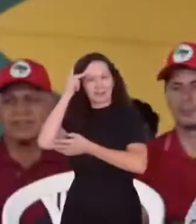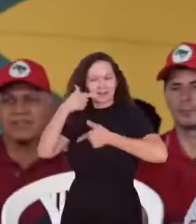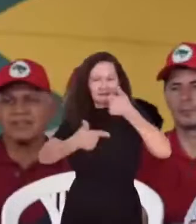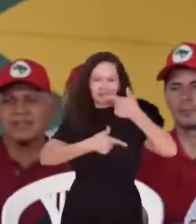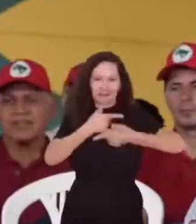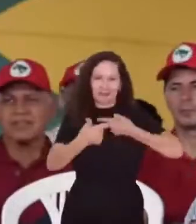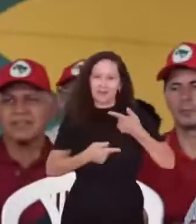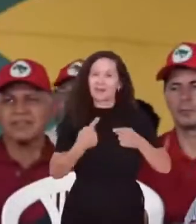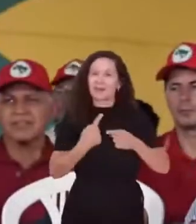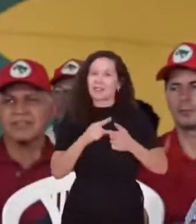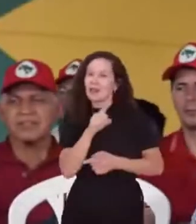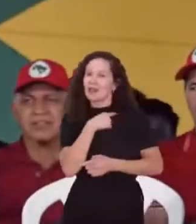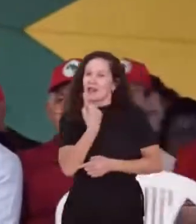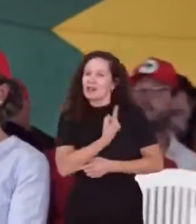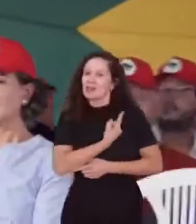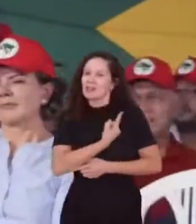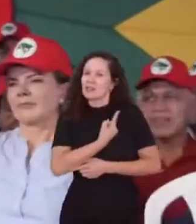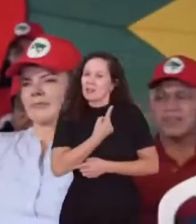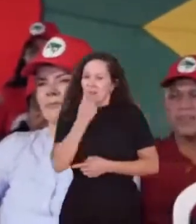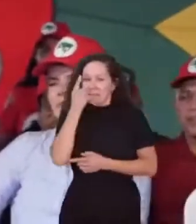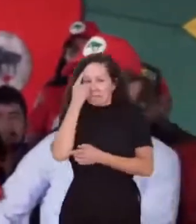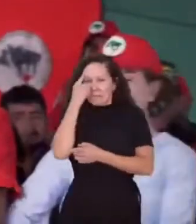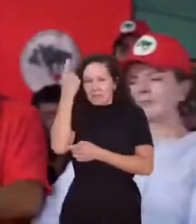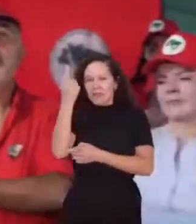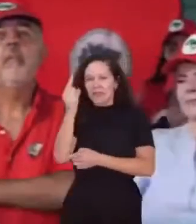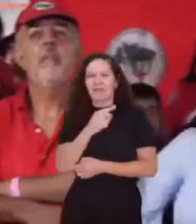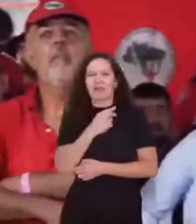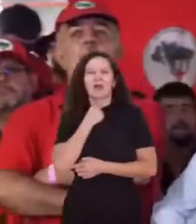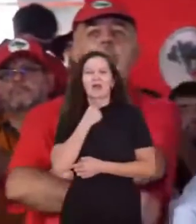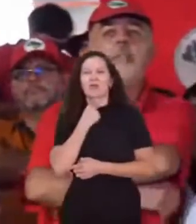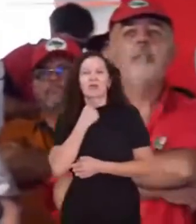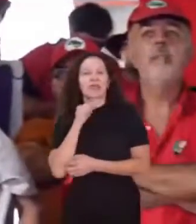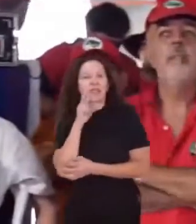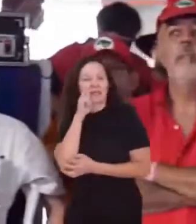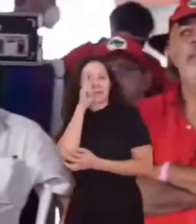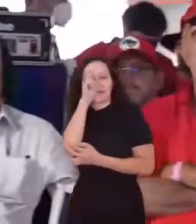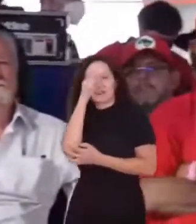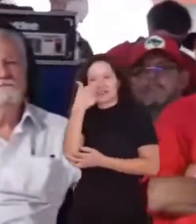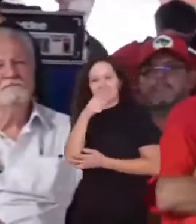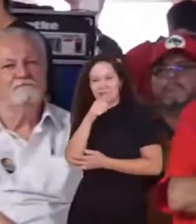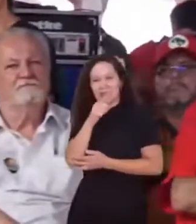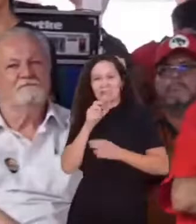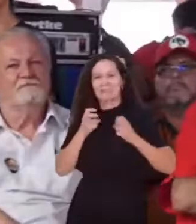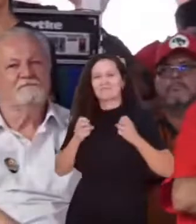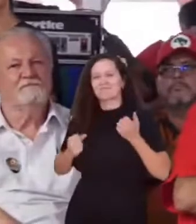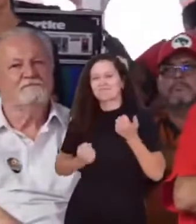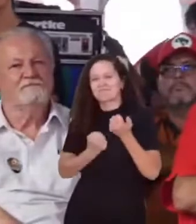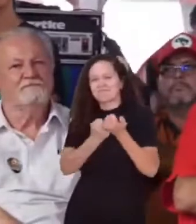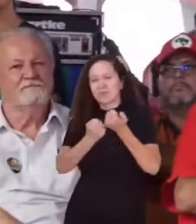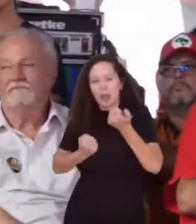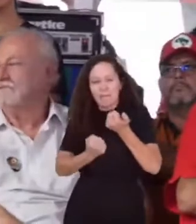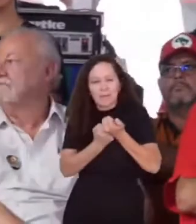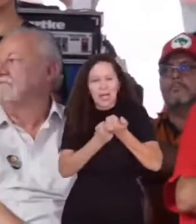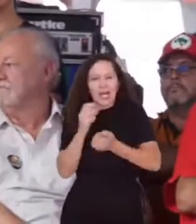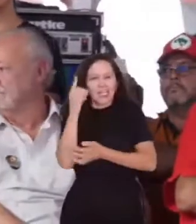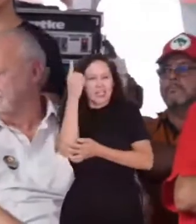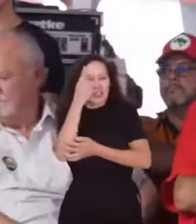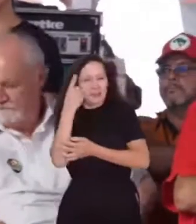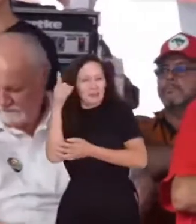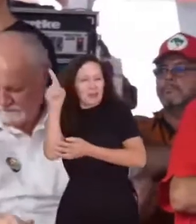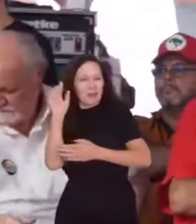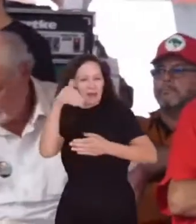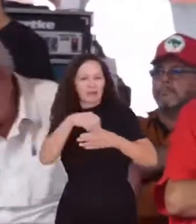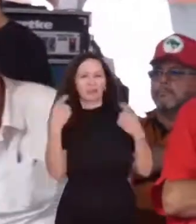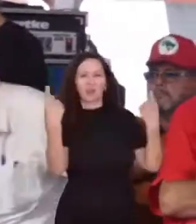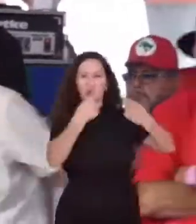achar que a gente não tem força, eles vão enchendo o balaio de deputados para votar contra a gente. E